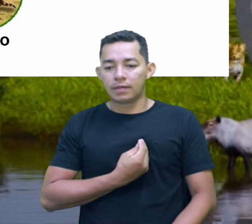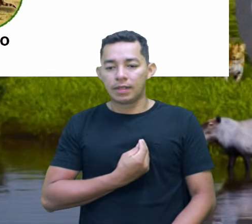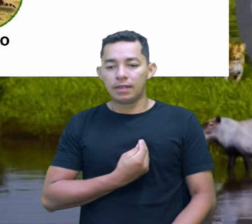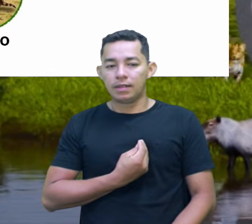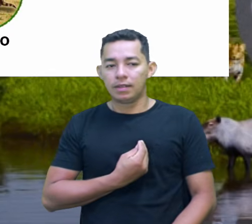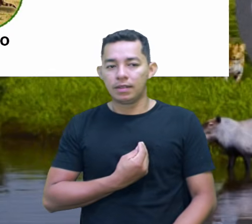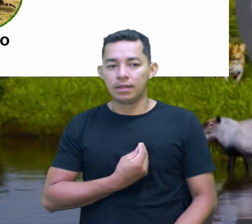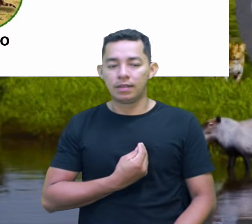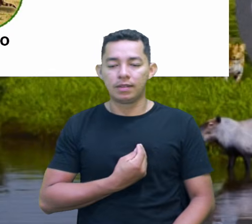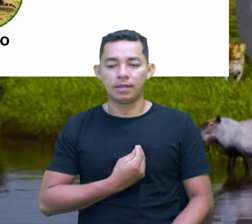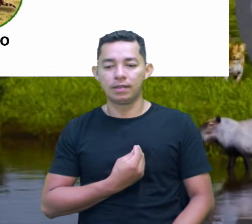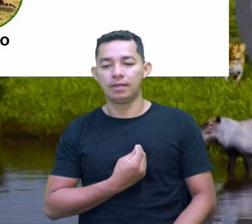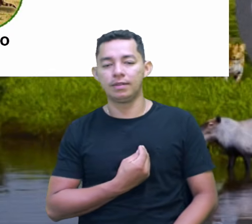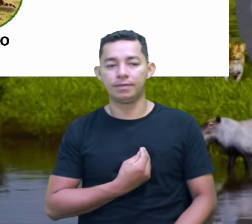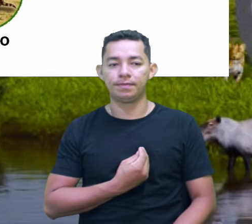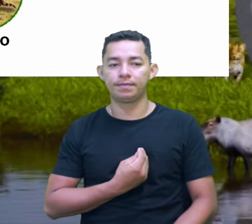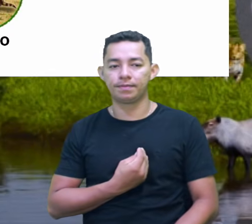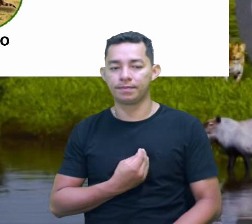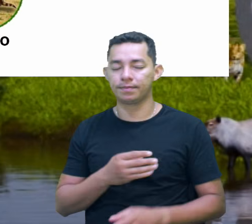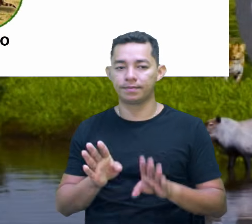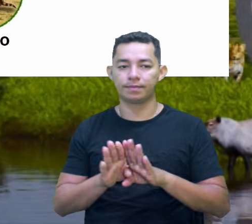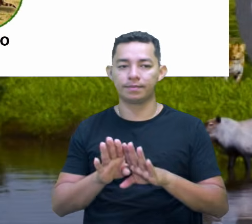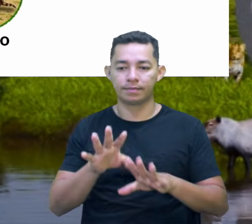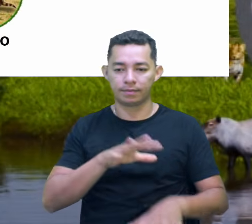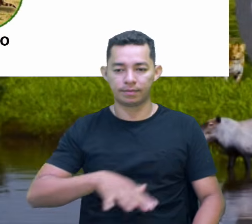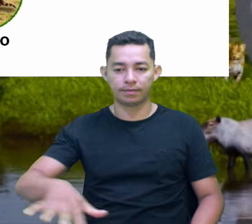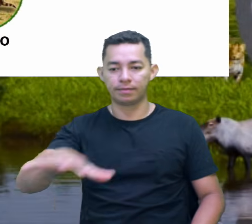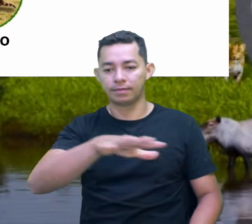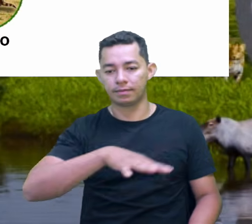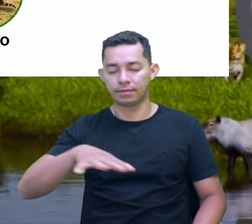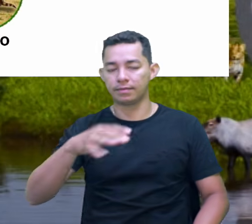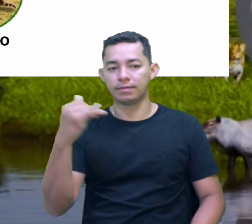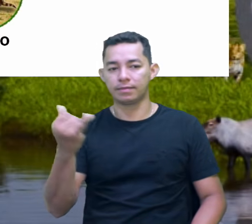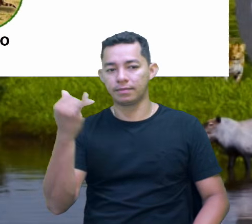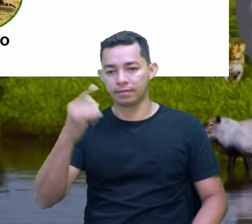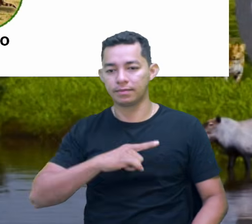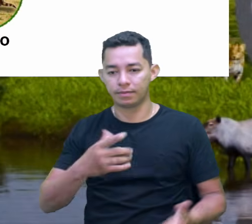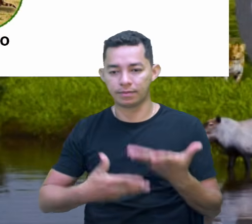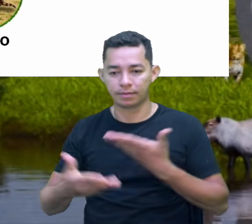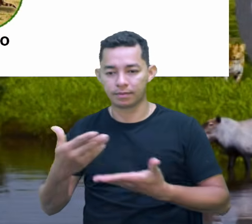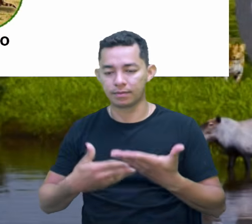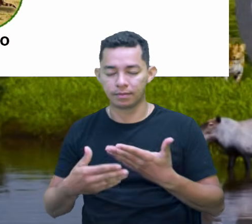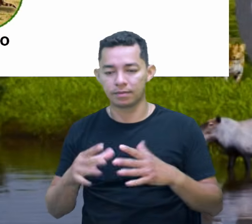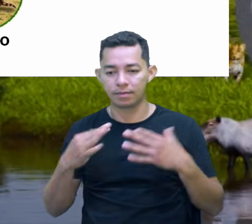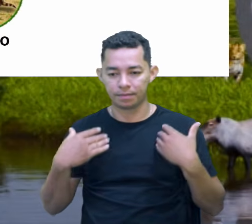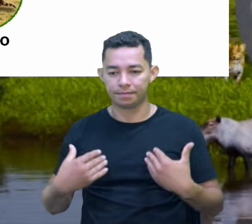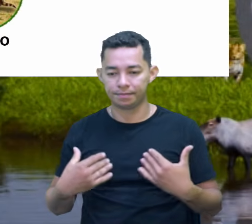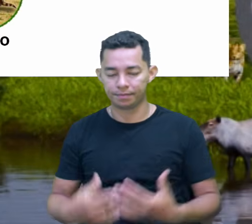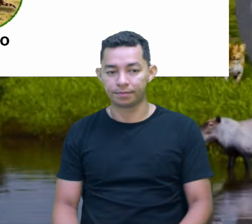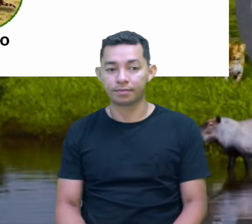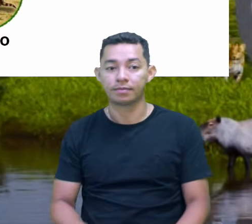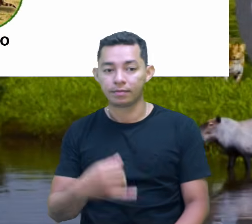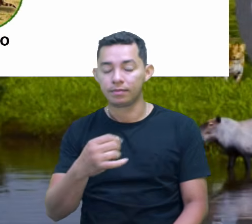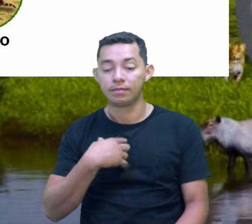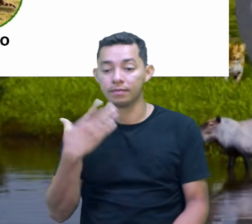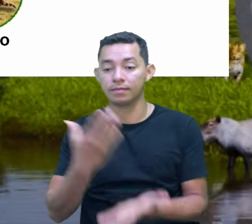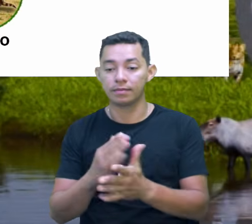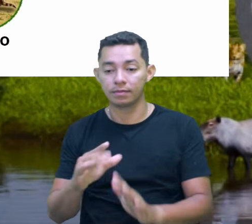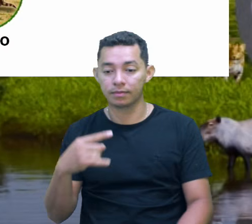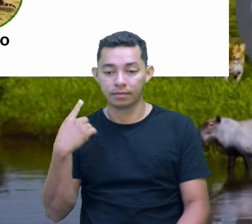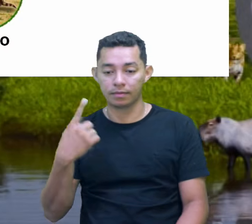e o meio ambiente? A importância de ser uma relação harmônica. Se nós acabarmos com o meio